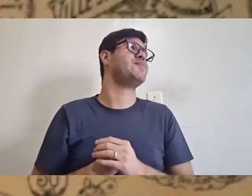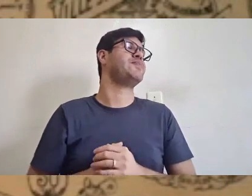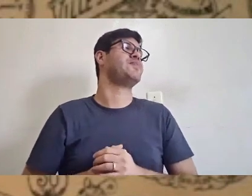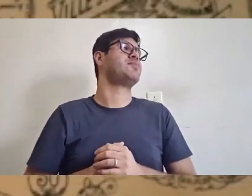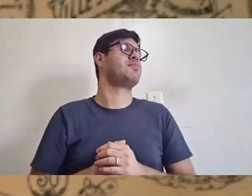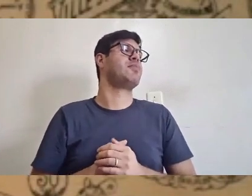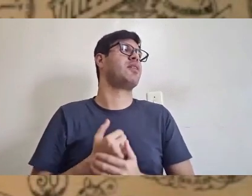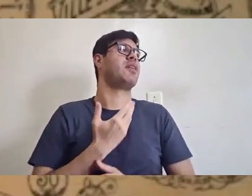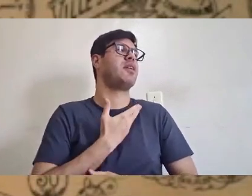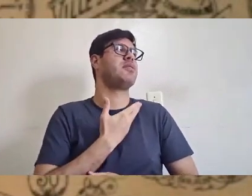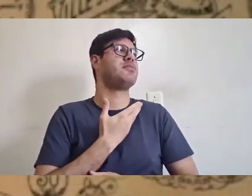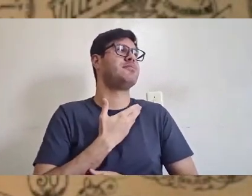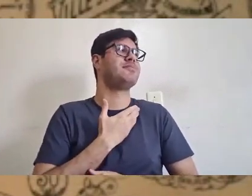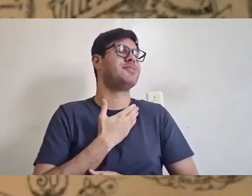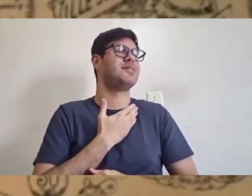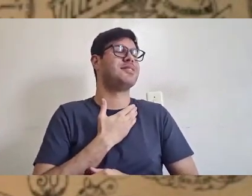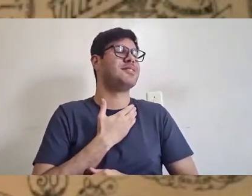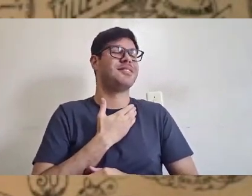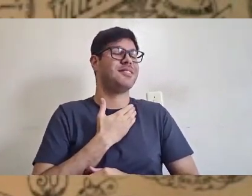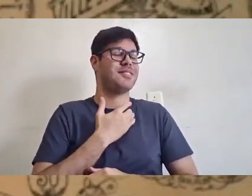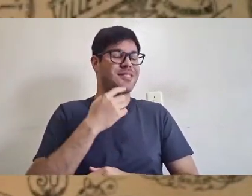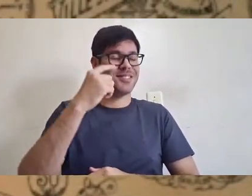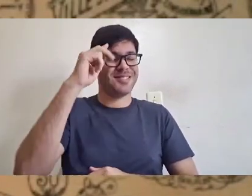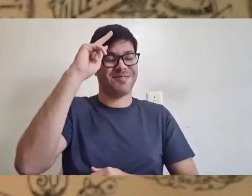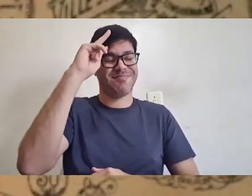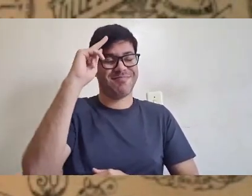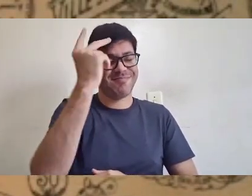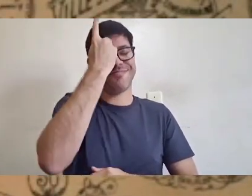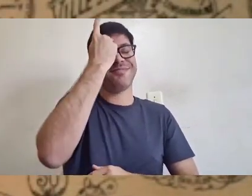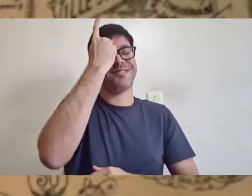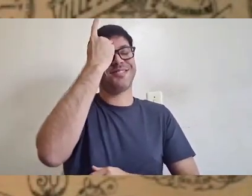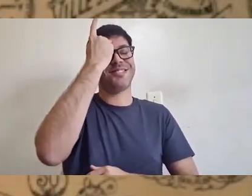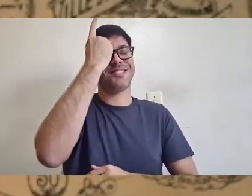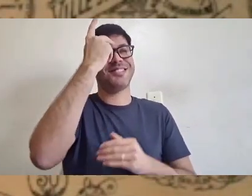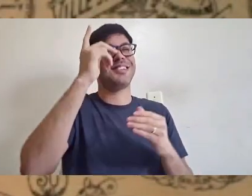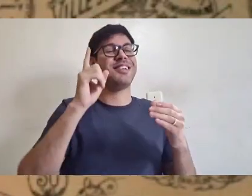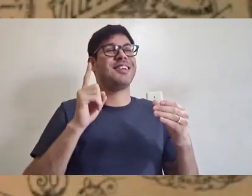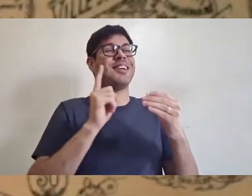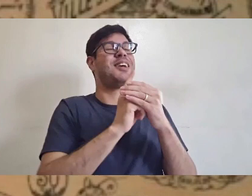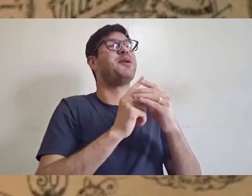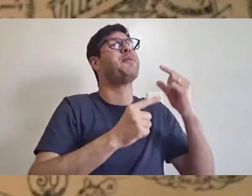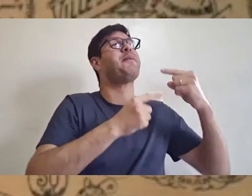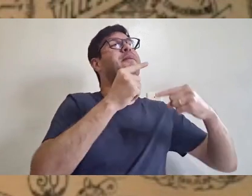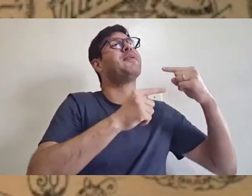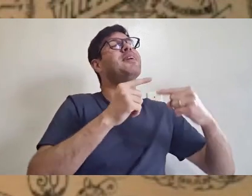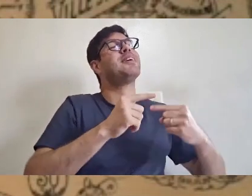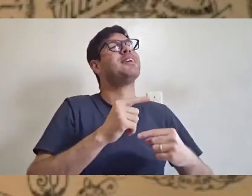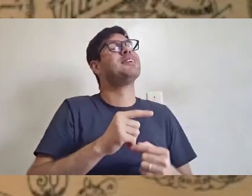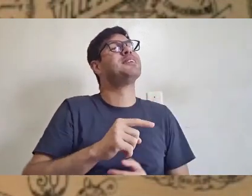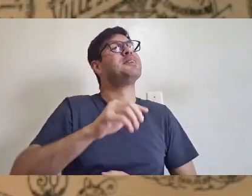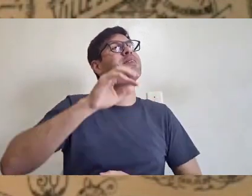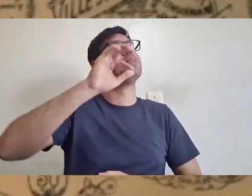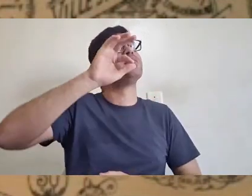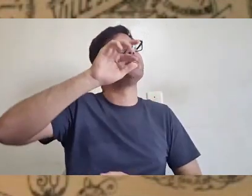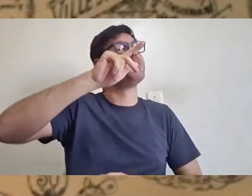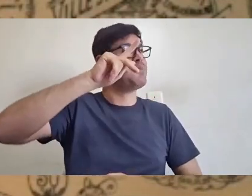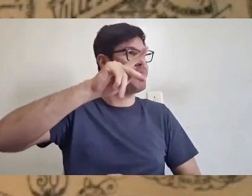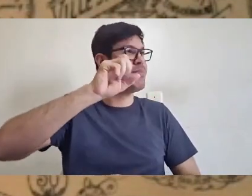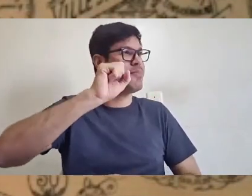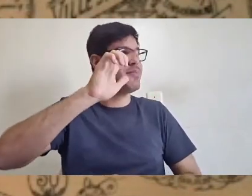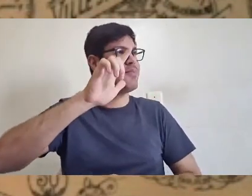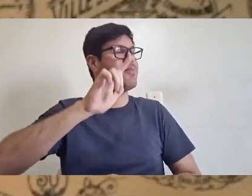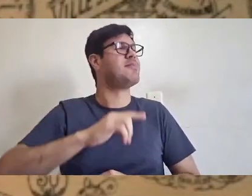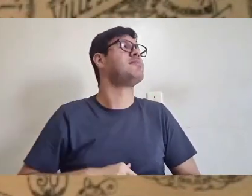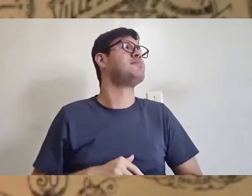porque um amigo me fez a cabeça para mim ir para o PSL naquela ocasião. Eu era do PP. E